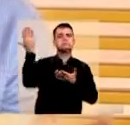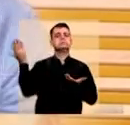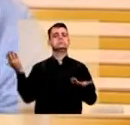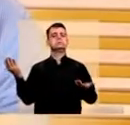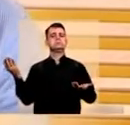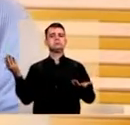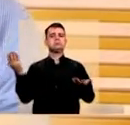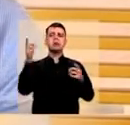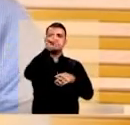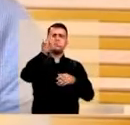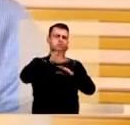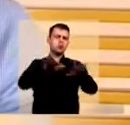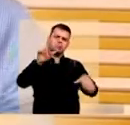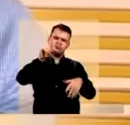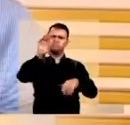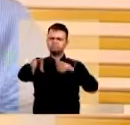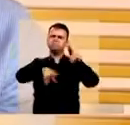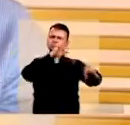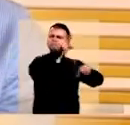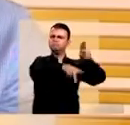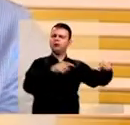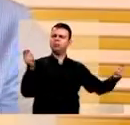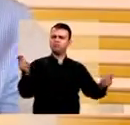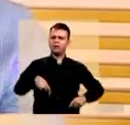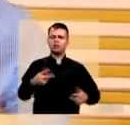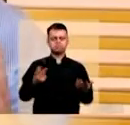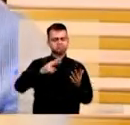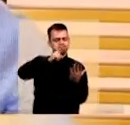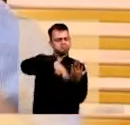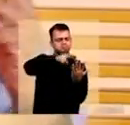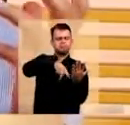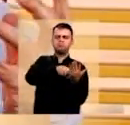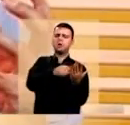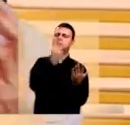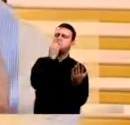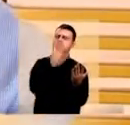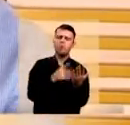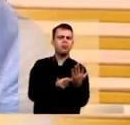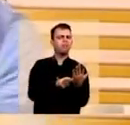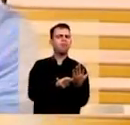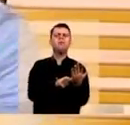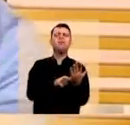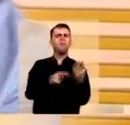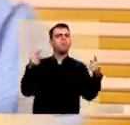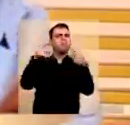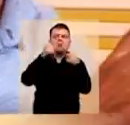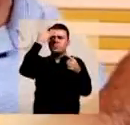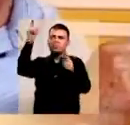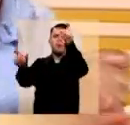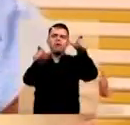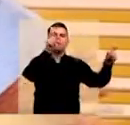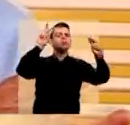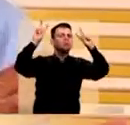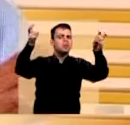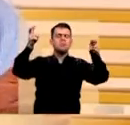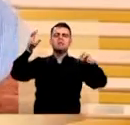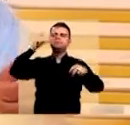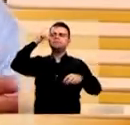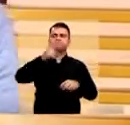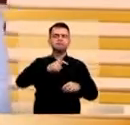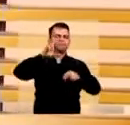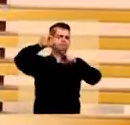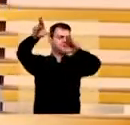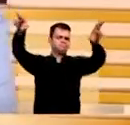tal, não só de literatura. Então, a leitura é tão boa que ela agrada a todos os gostos. Então,